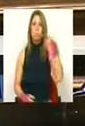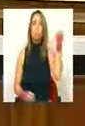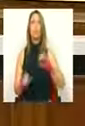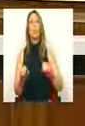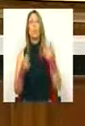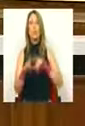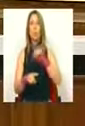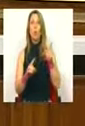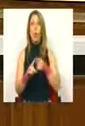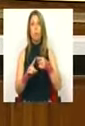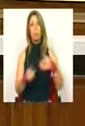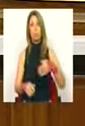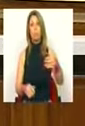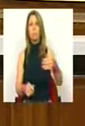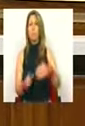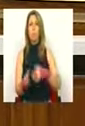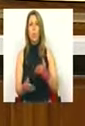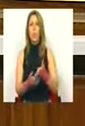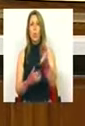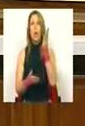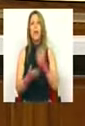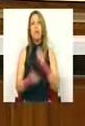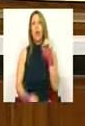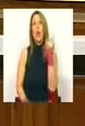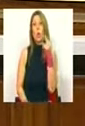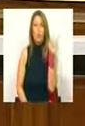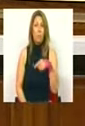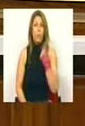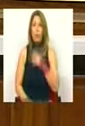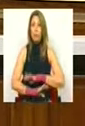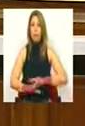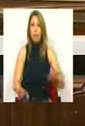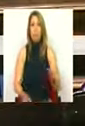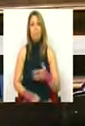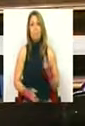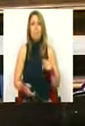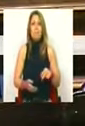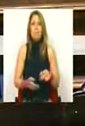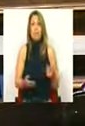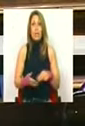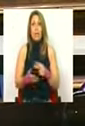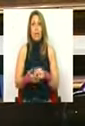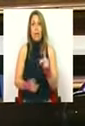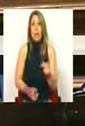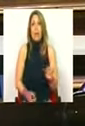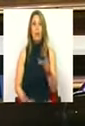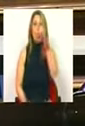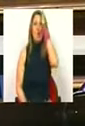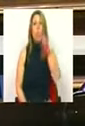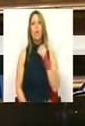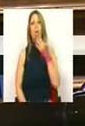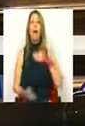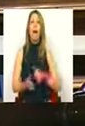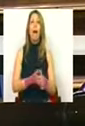naturalmente até outubro, já estamos à espera deles, mas não seria de esperar deste Governo que sempre usou os focos grupos para